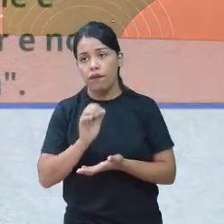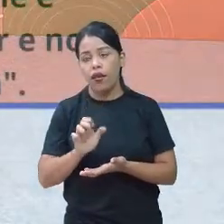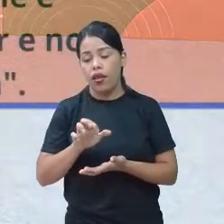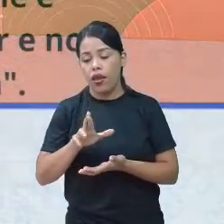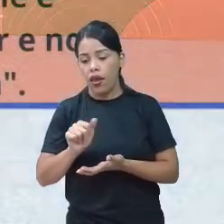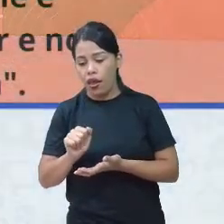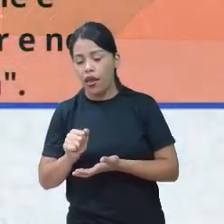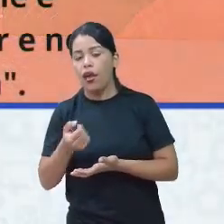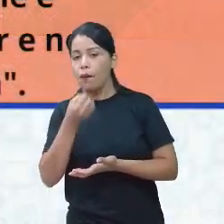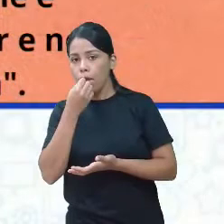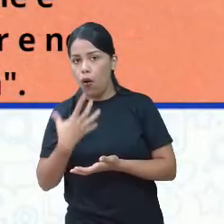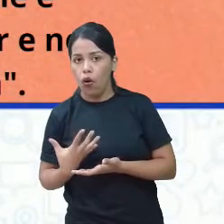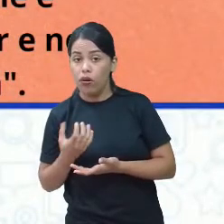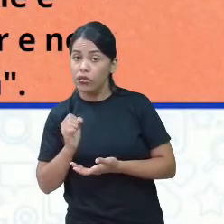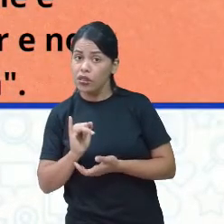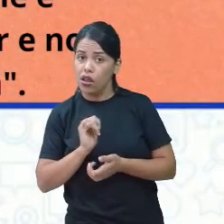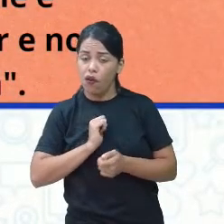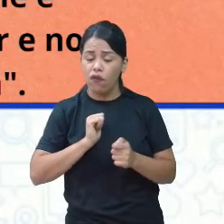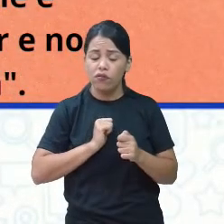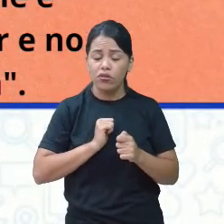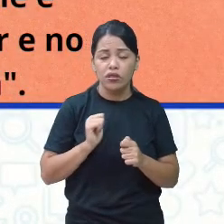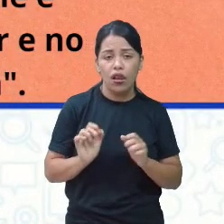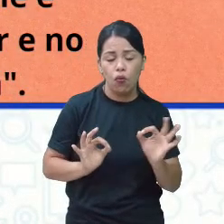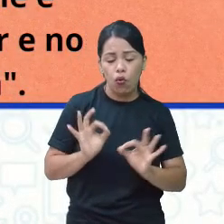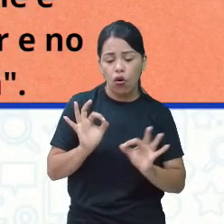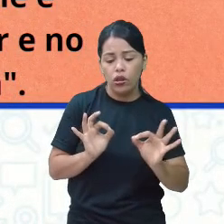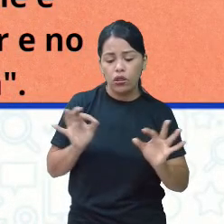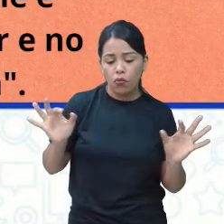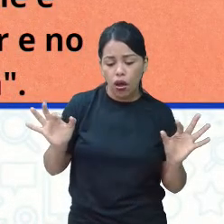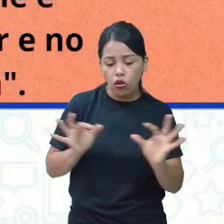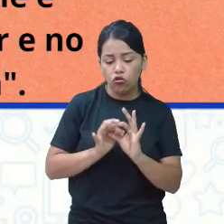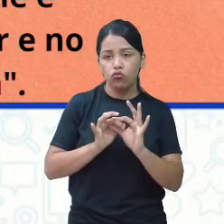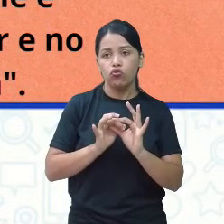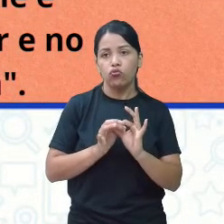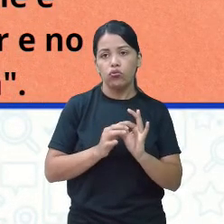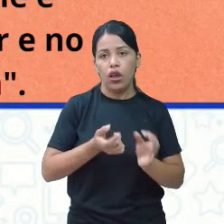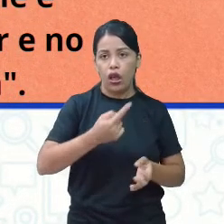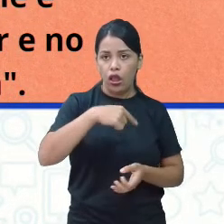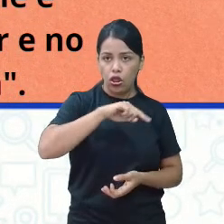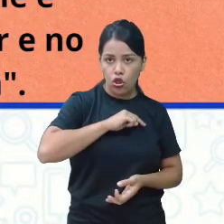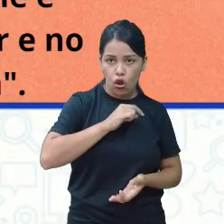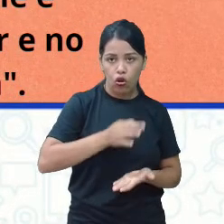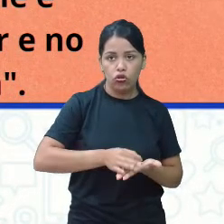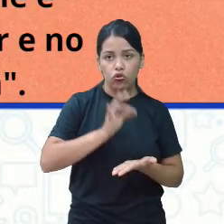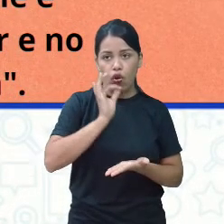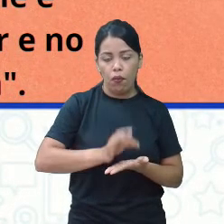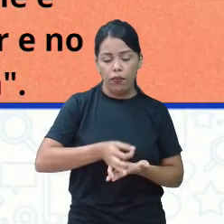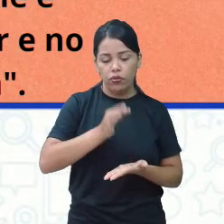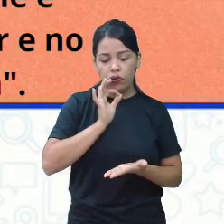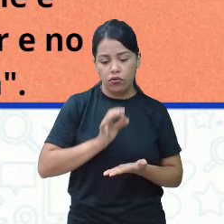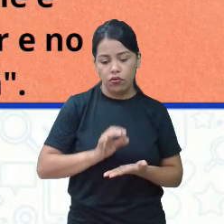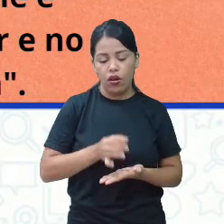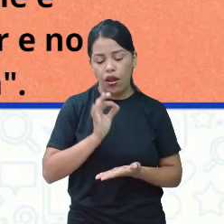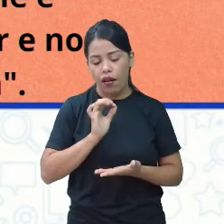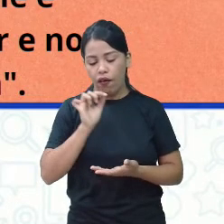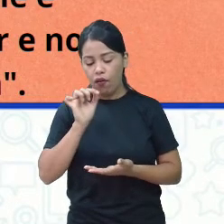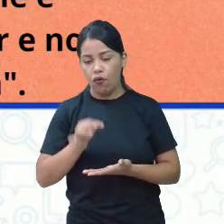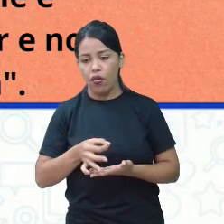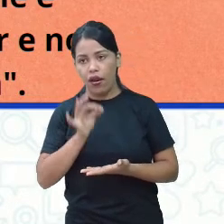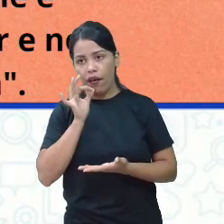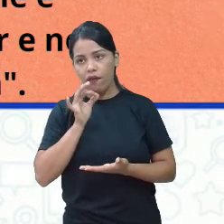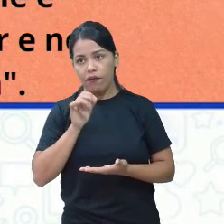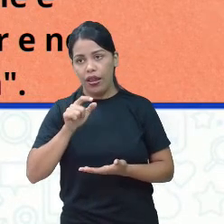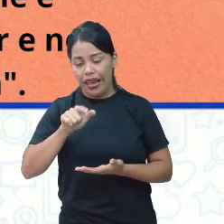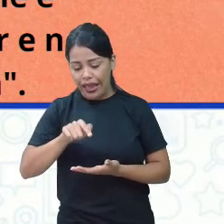um exercício para tentar juntar essas duas orações, eu tenho: nós tomamos o café que era bom. E